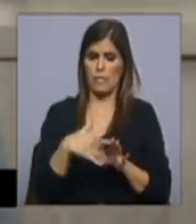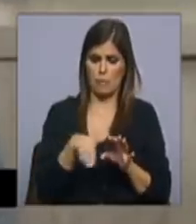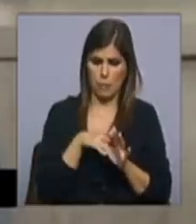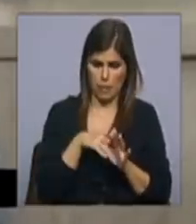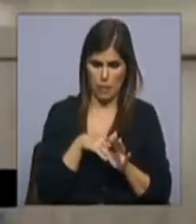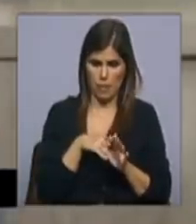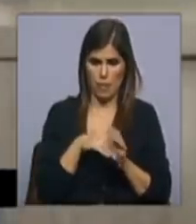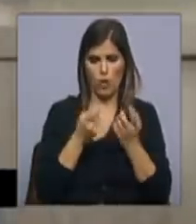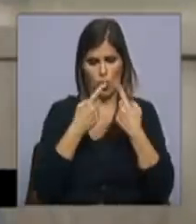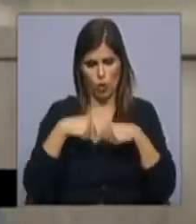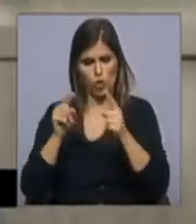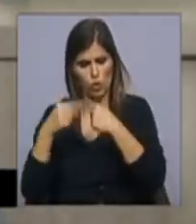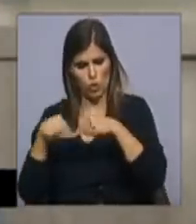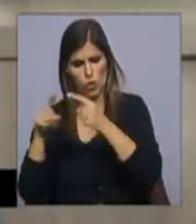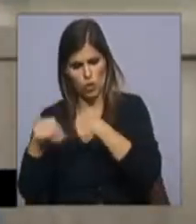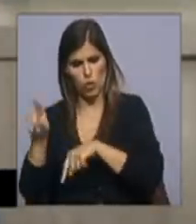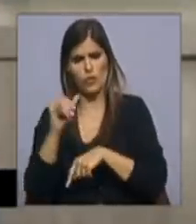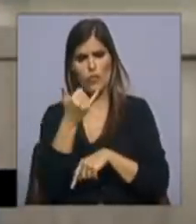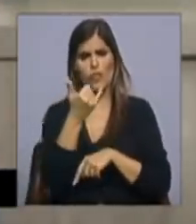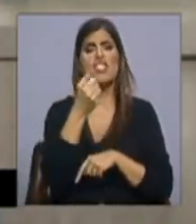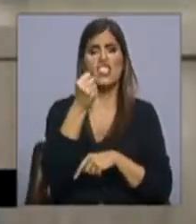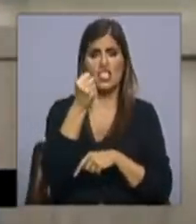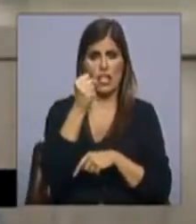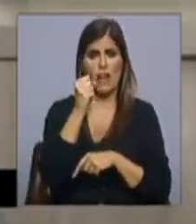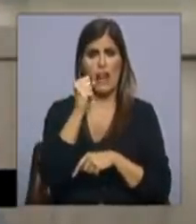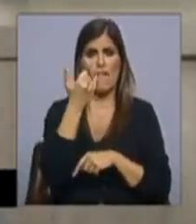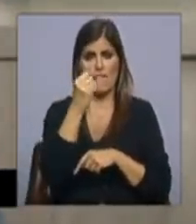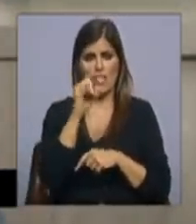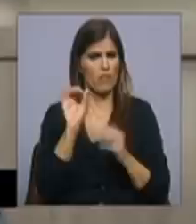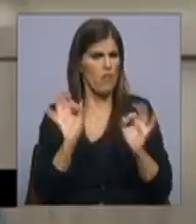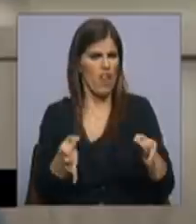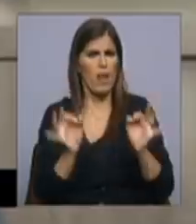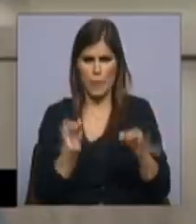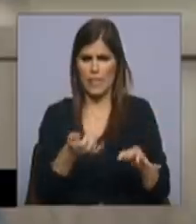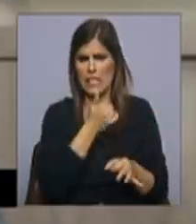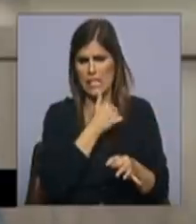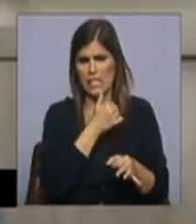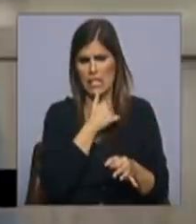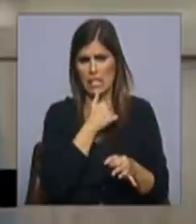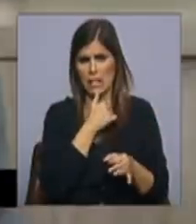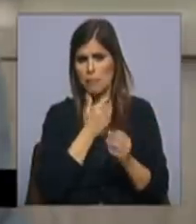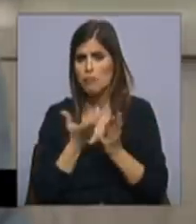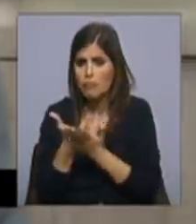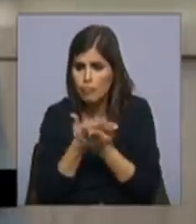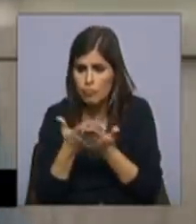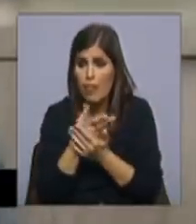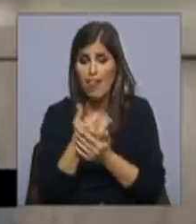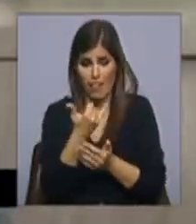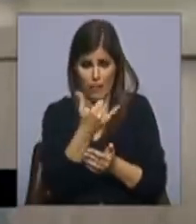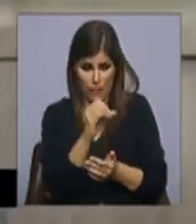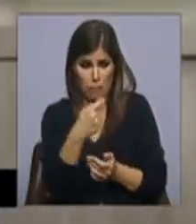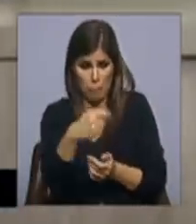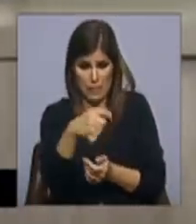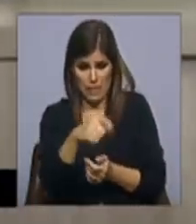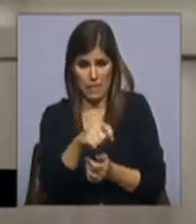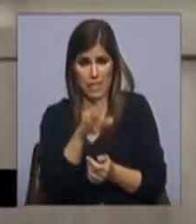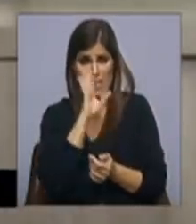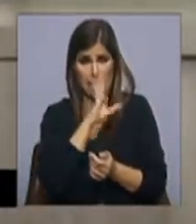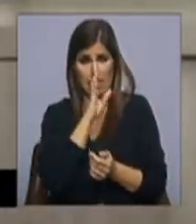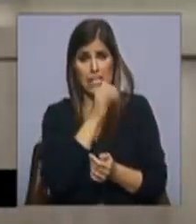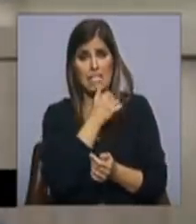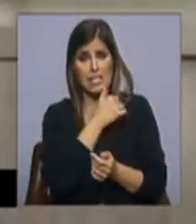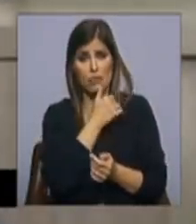reuniões do G20. Não adianta nada você tomar uma decisão coletiva com 20 presidentes se as decisões